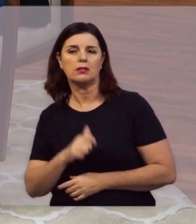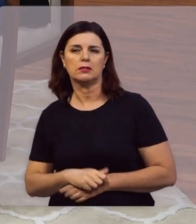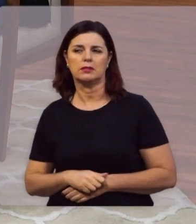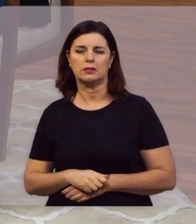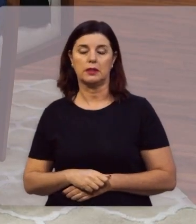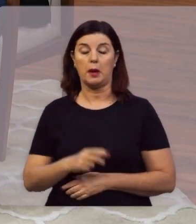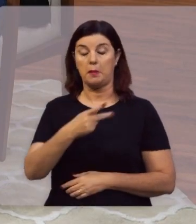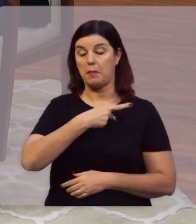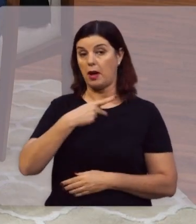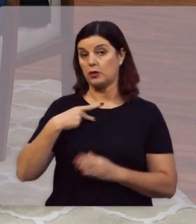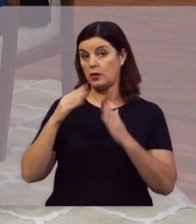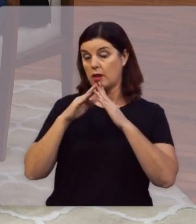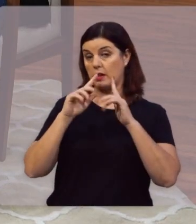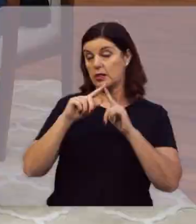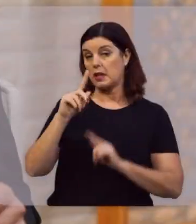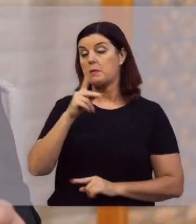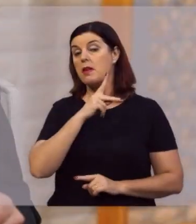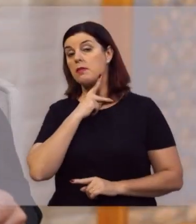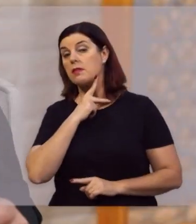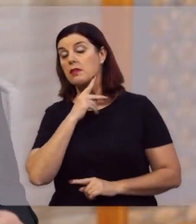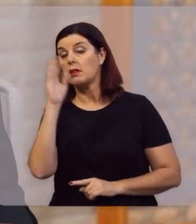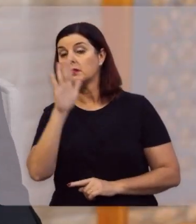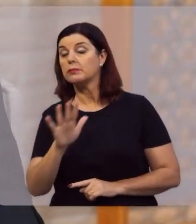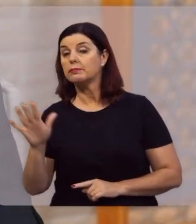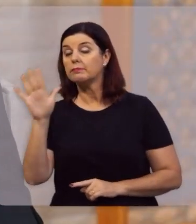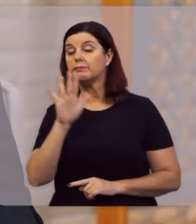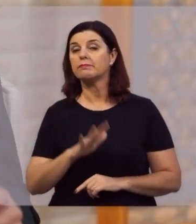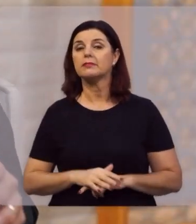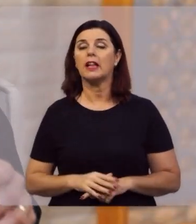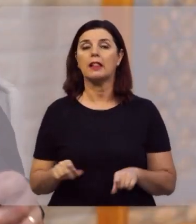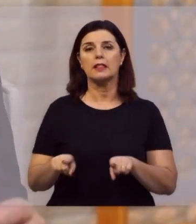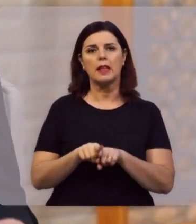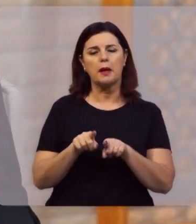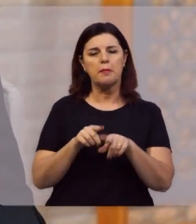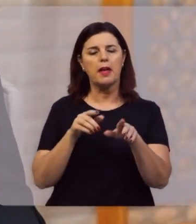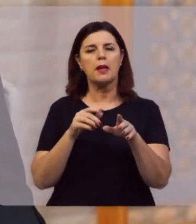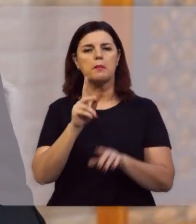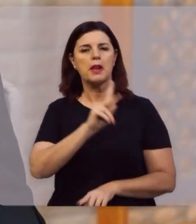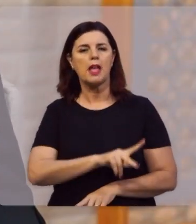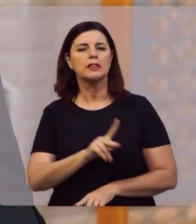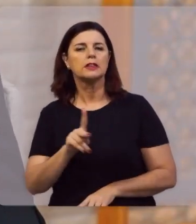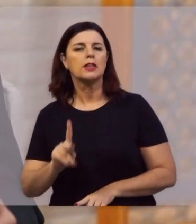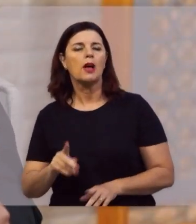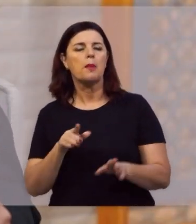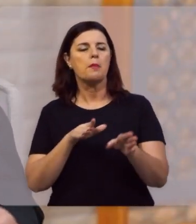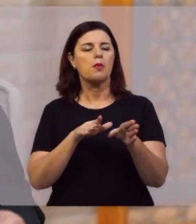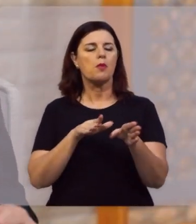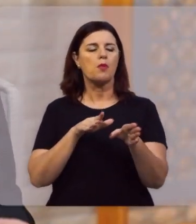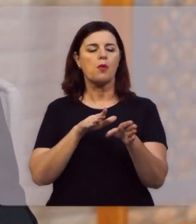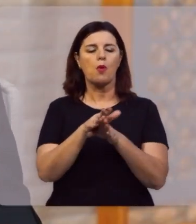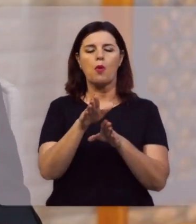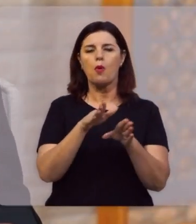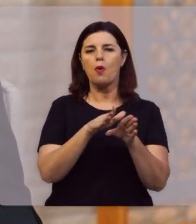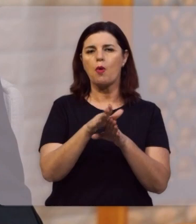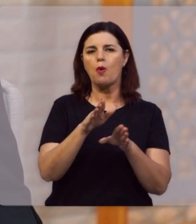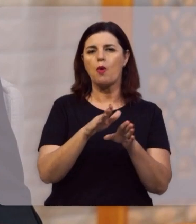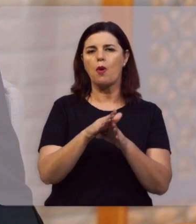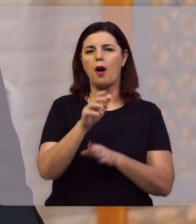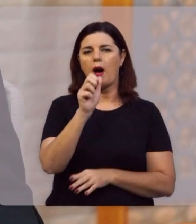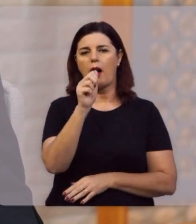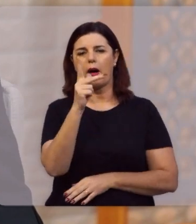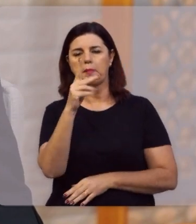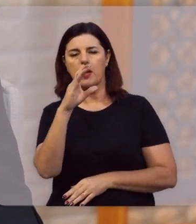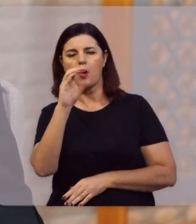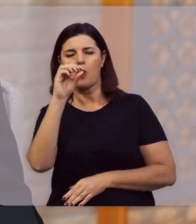Lopes pastor da Igreja Presbiteriana unida de São Paulo também Presidente do Conselho da agência Presbiteriana de evangelização